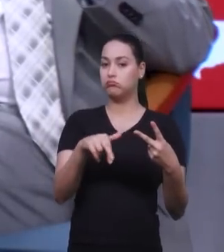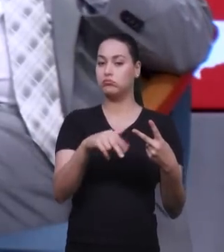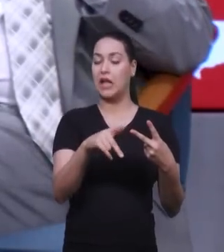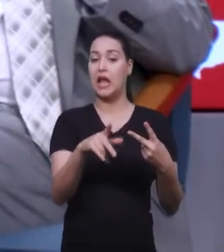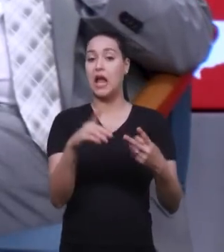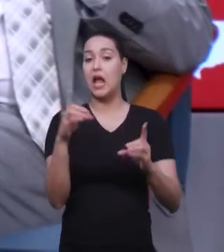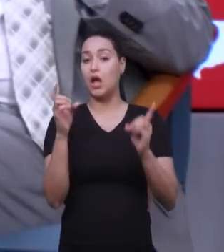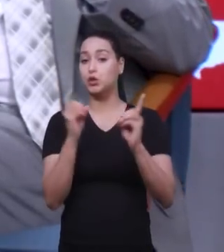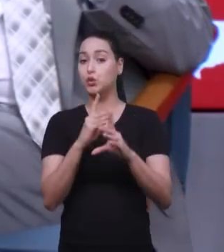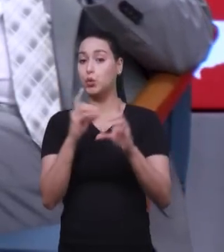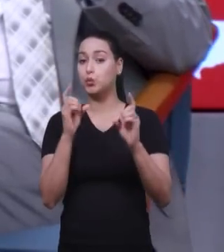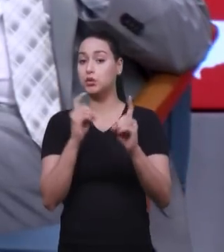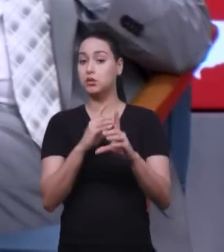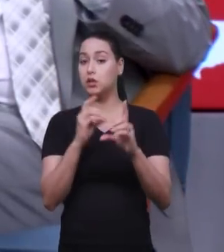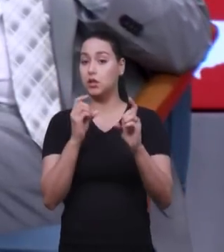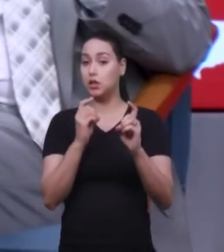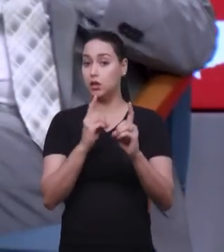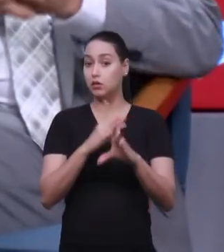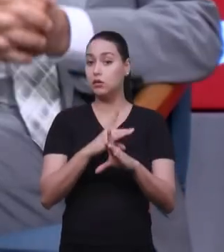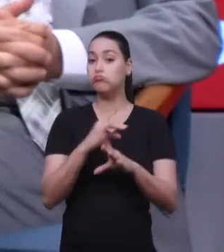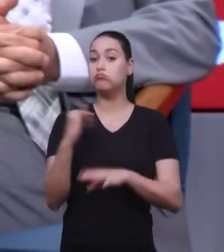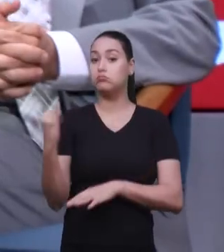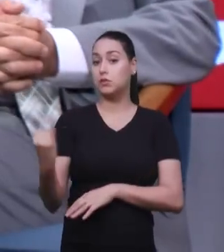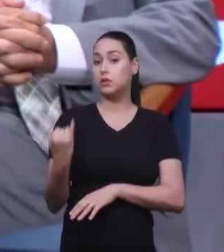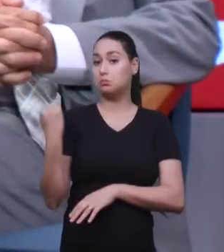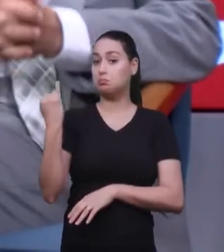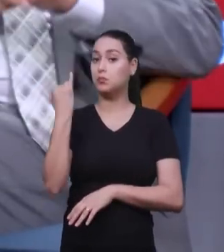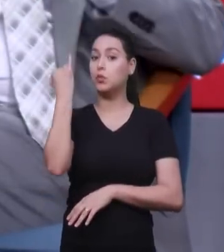uma doutrina colocada ali,